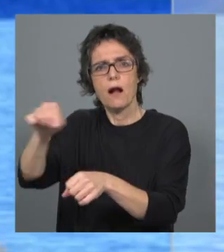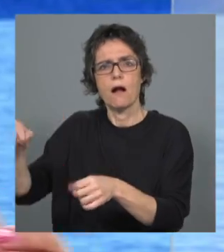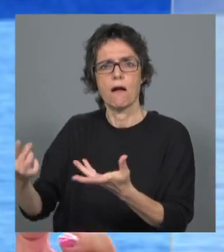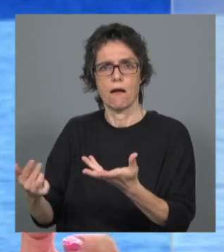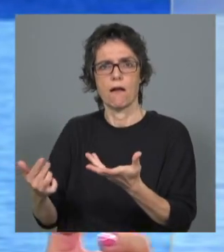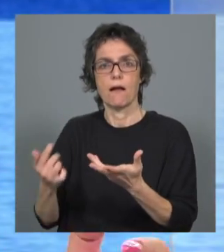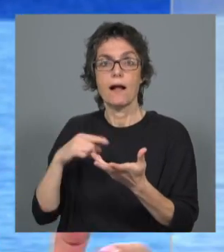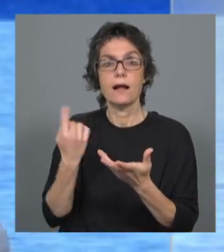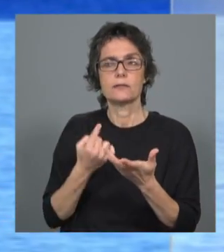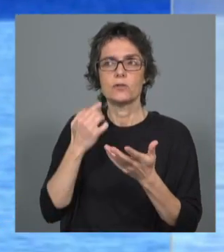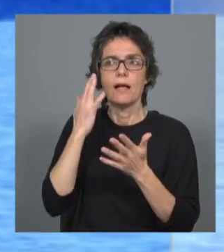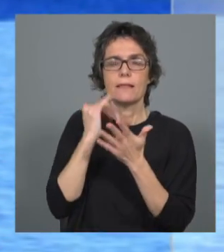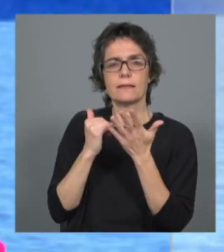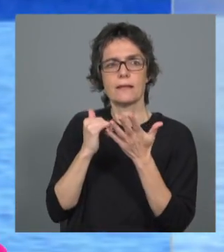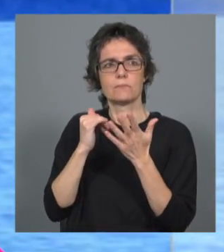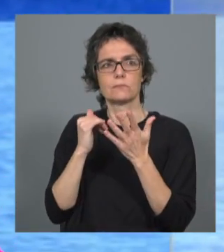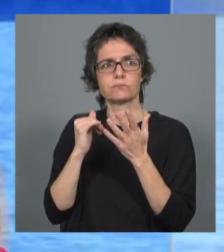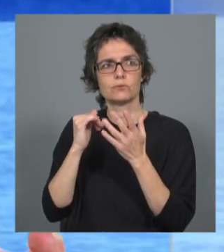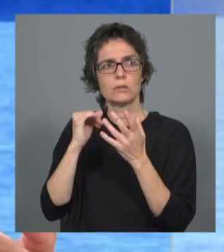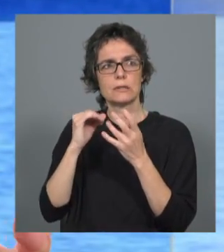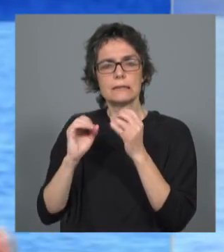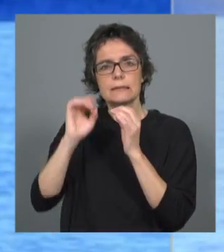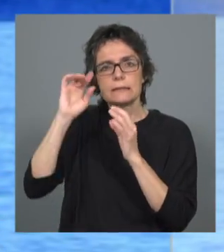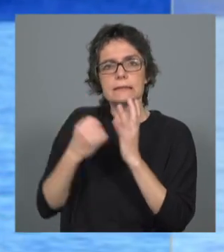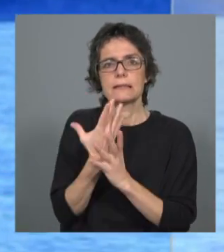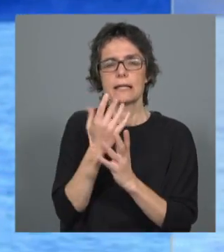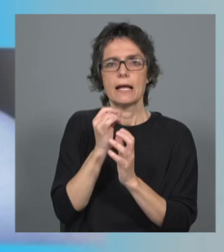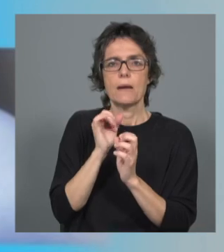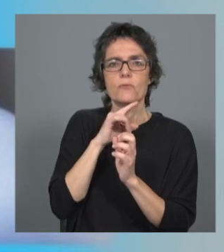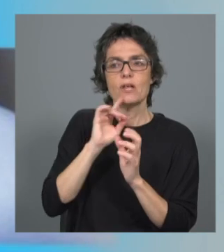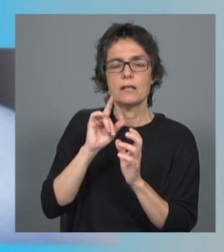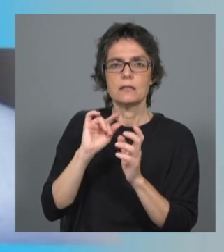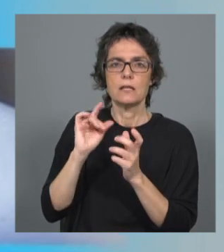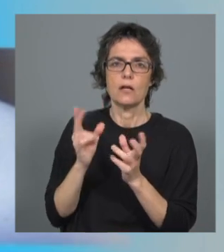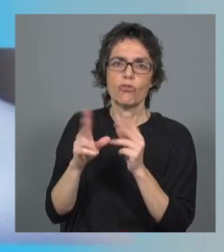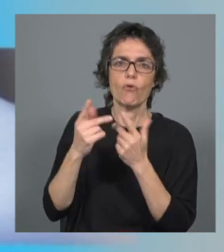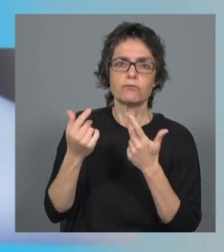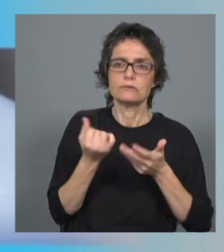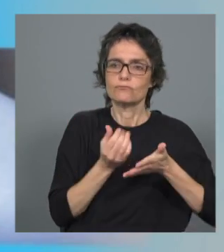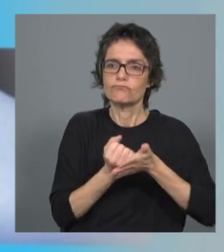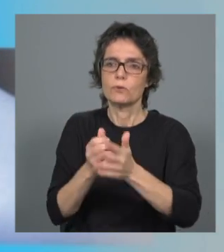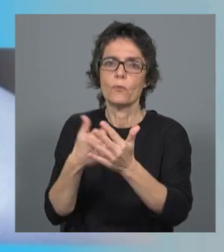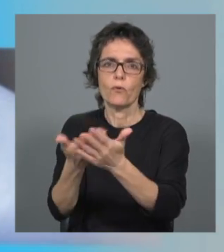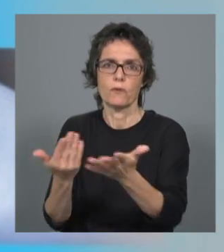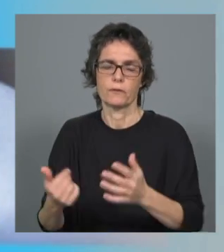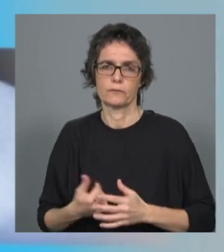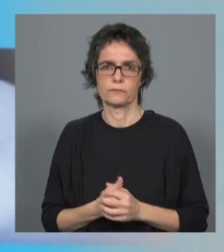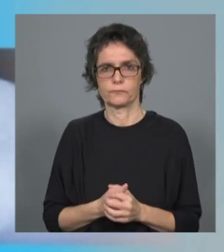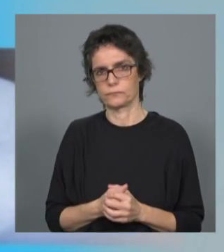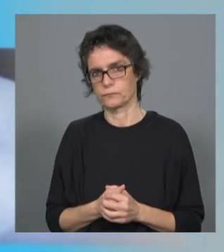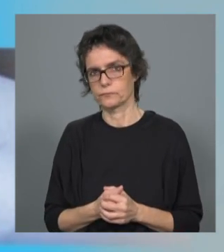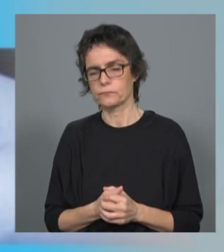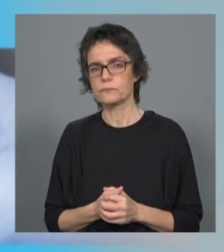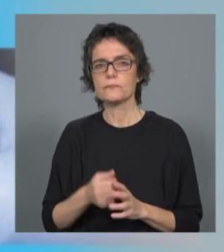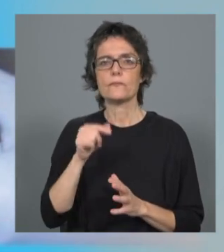etapa, nesta fase pandémica, até isso se conseguiu fazer. É uma das características e o